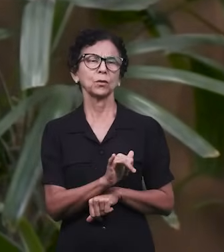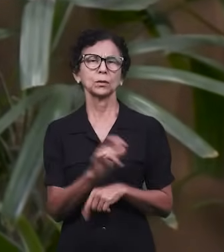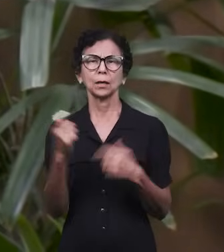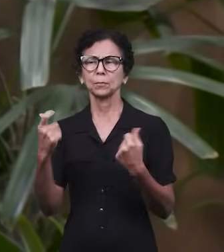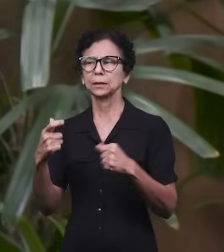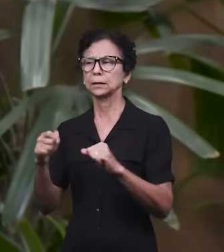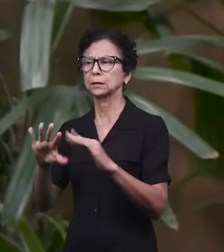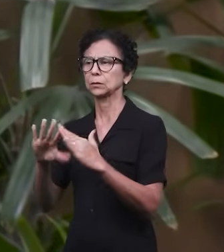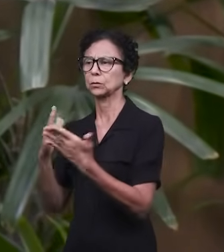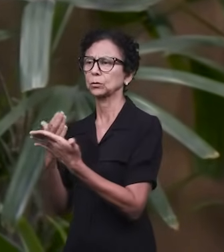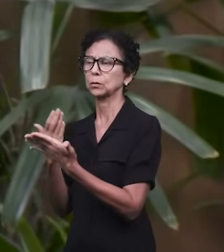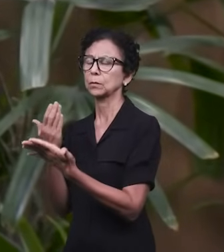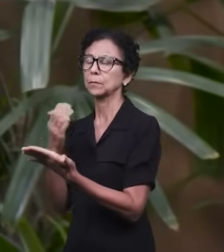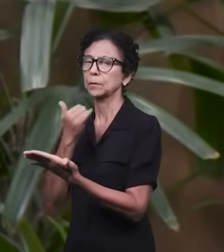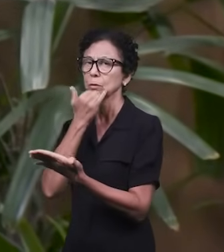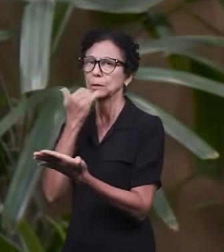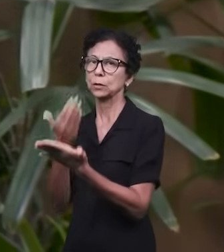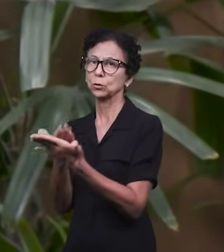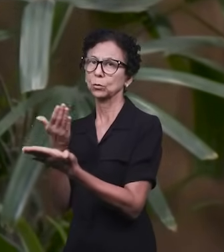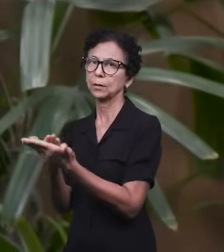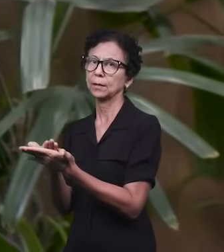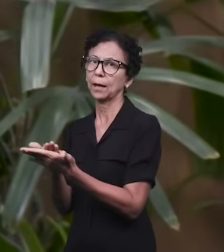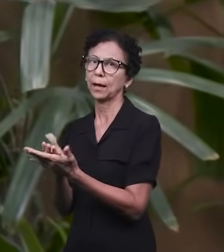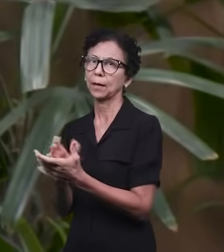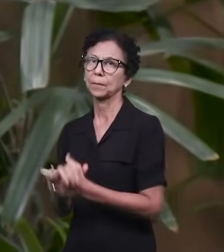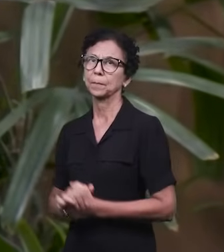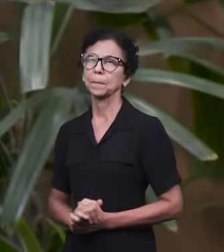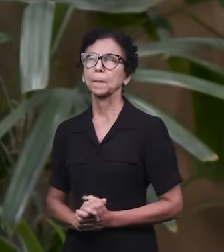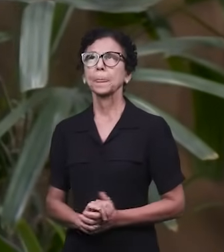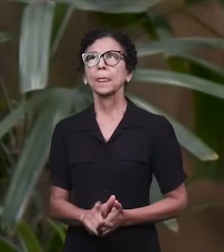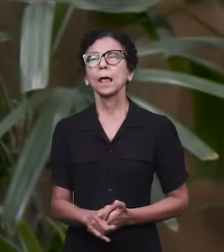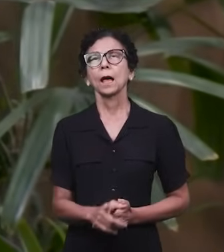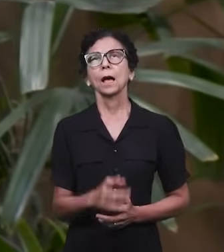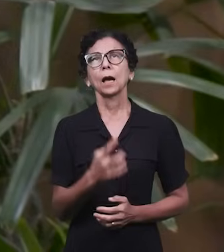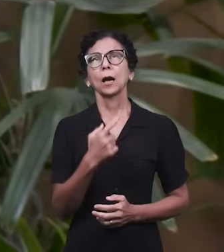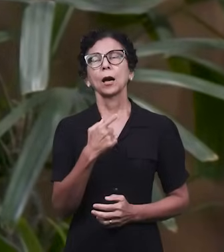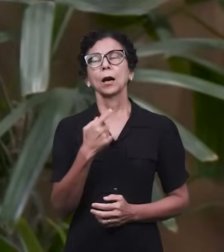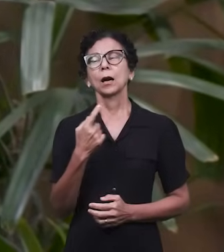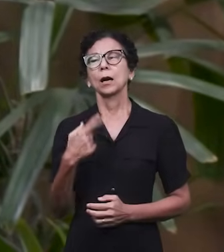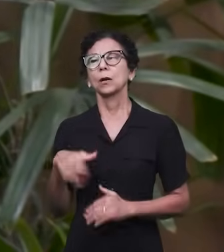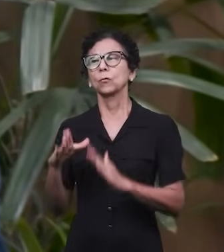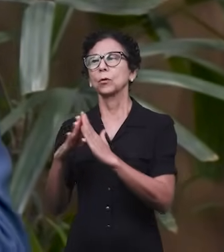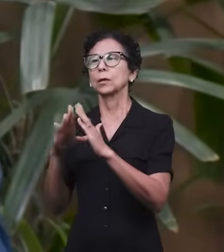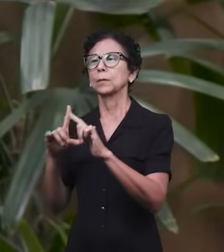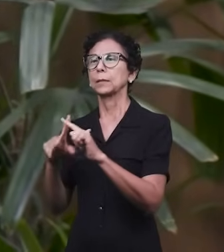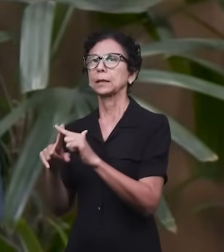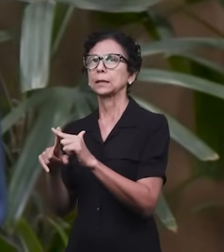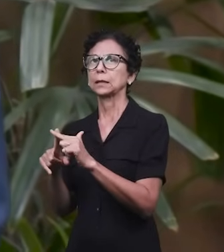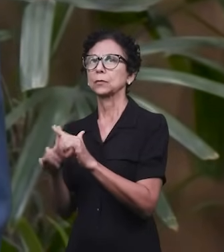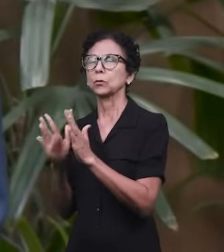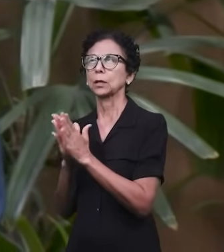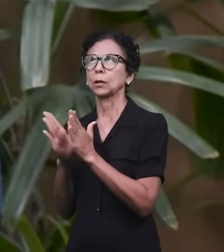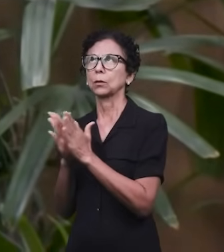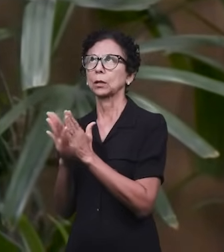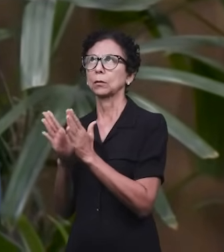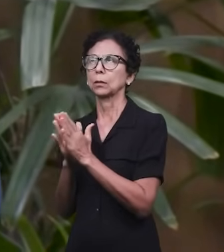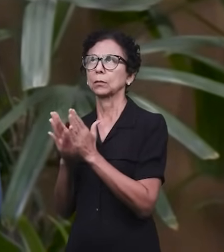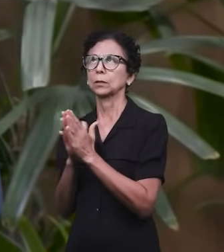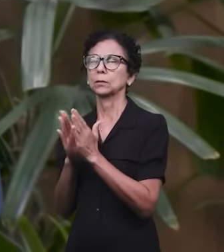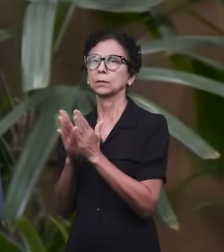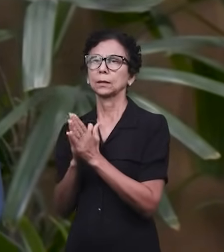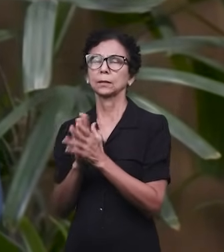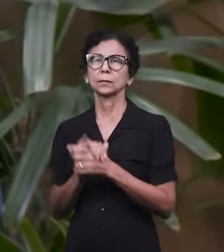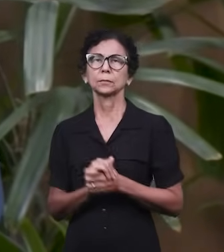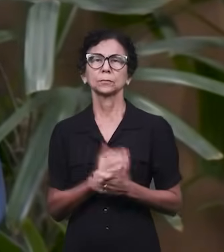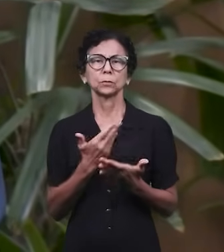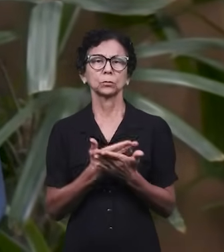não vai parar, eu vou para a igreja, eu vou chegar lá, eu vou orar e não vai estudar nada. Eu me lembro, uma vez eu fui fazer um vestibular, que um pastor